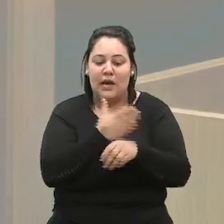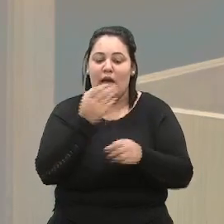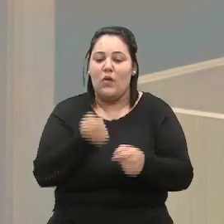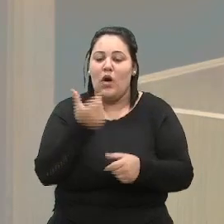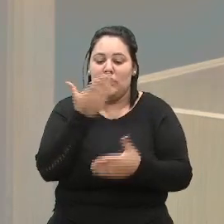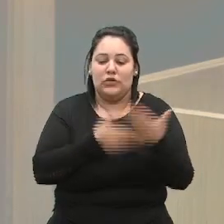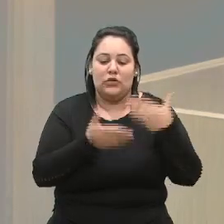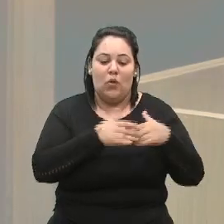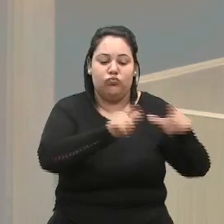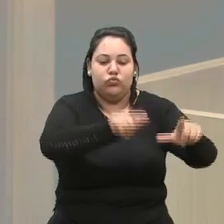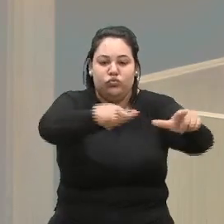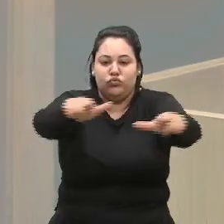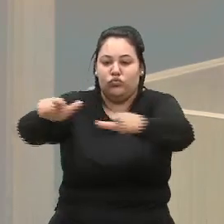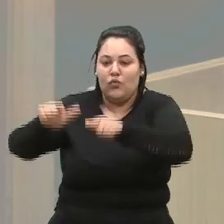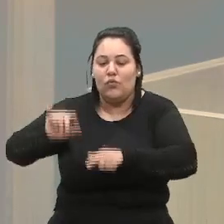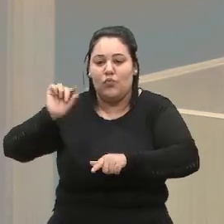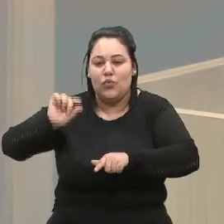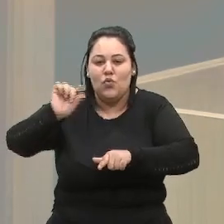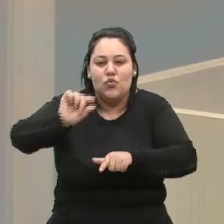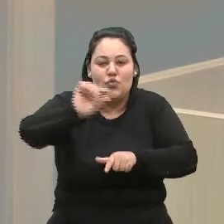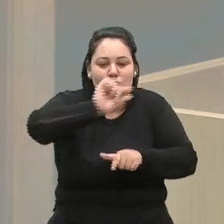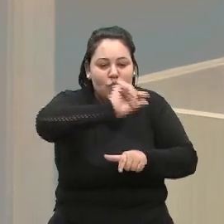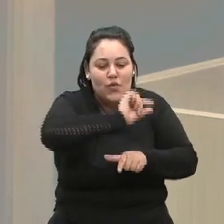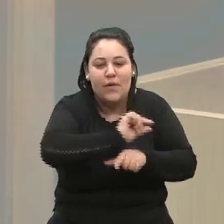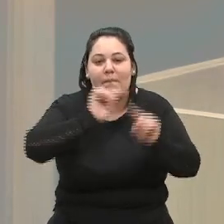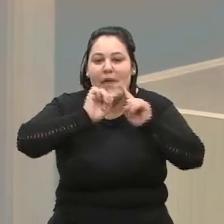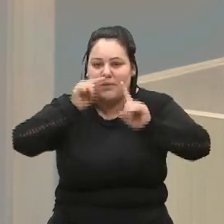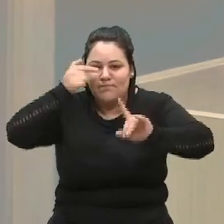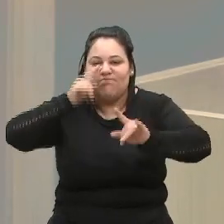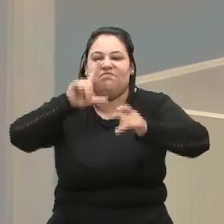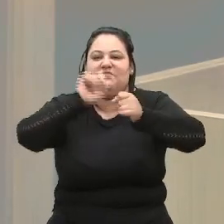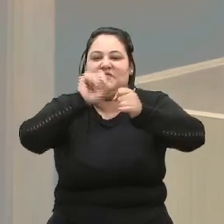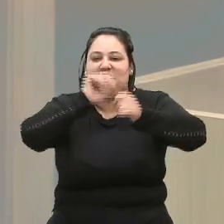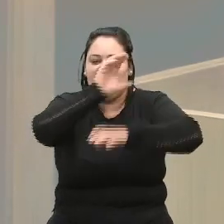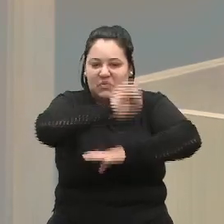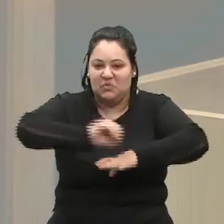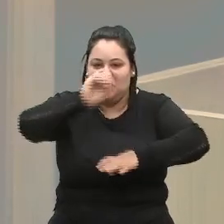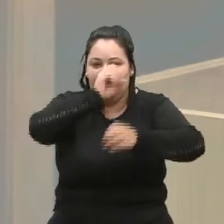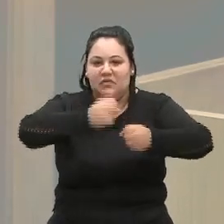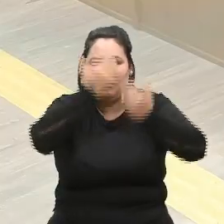aqui, um pouquinho ali, mas conseguiram fazer um grande evento. Obrigado, senhora presidente.